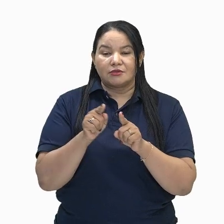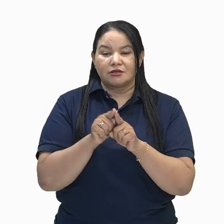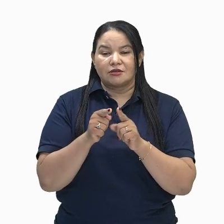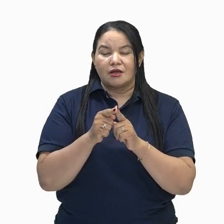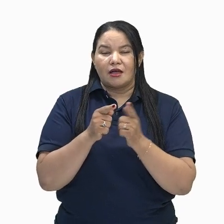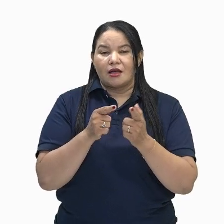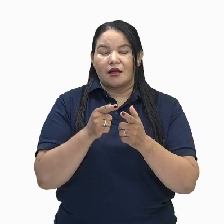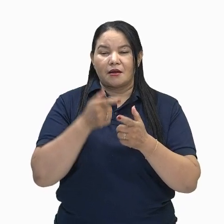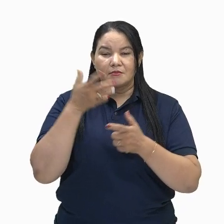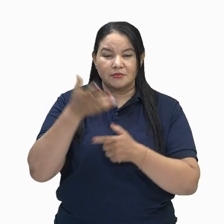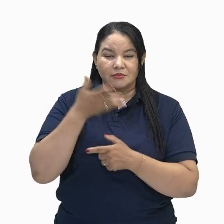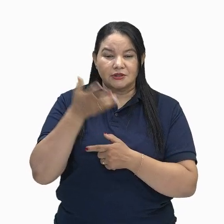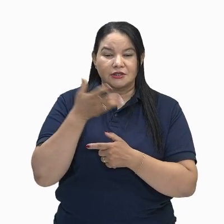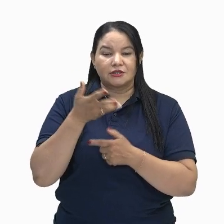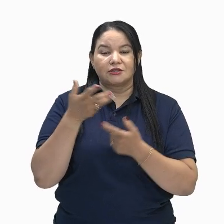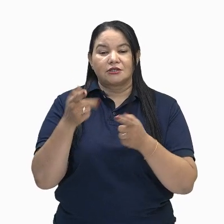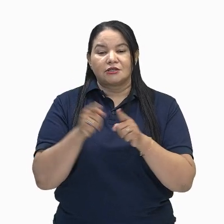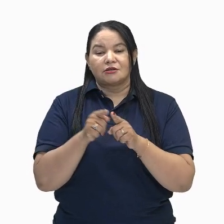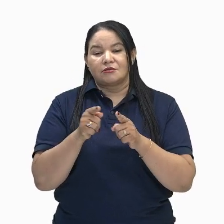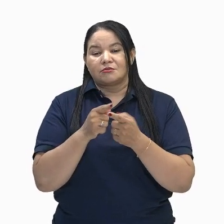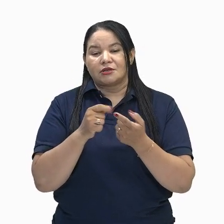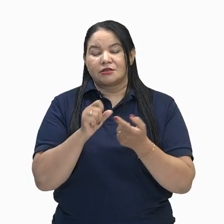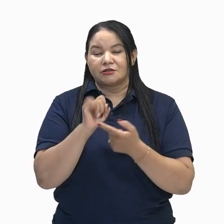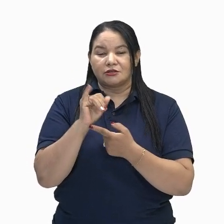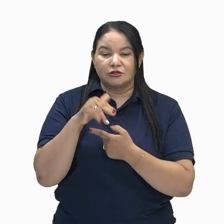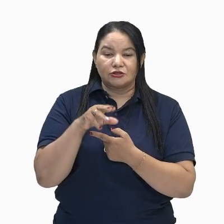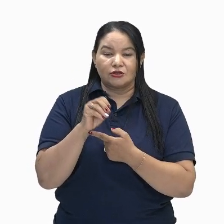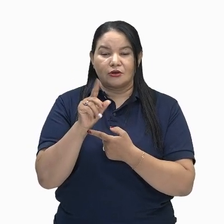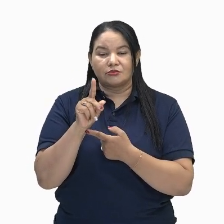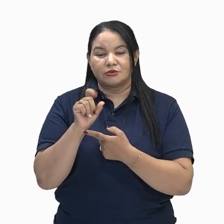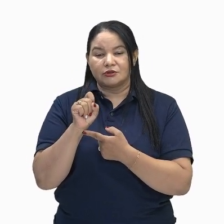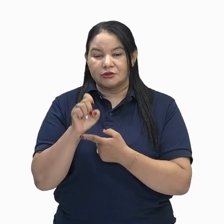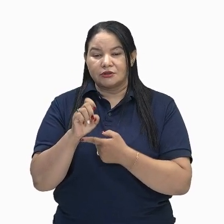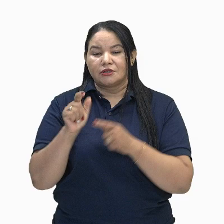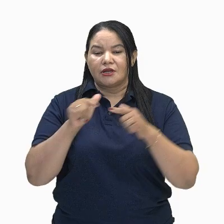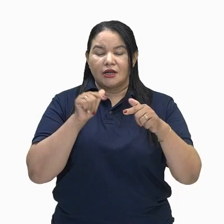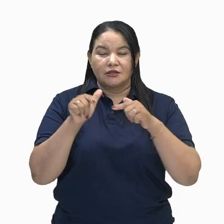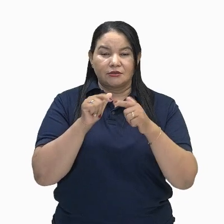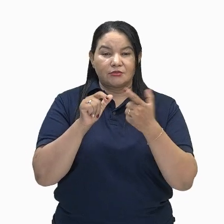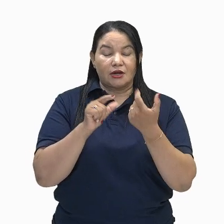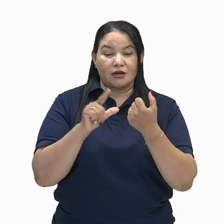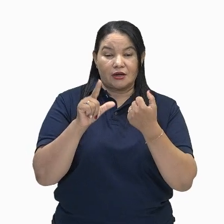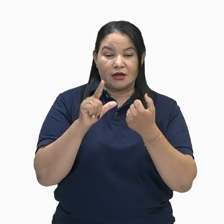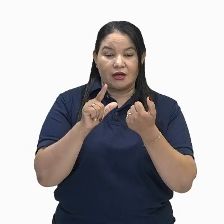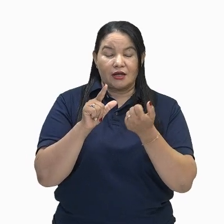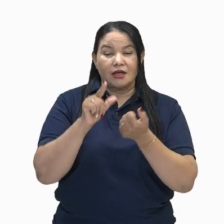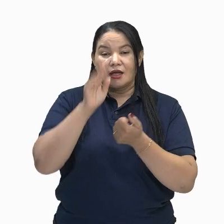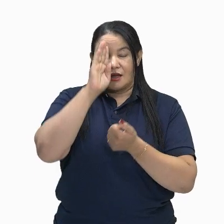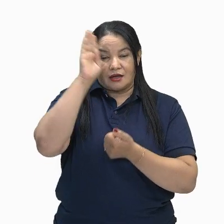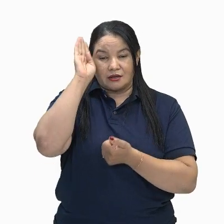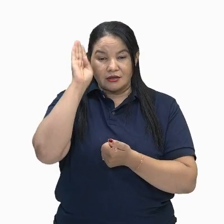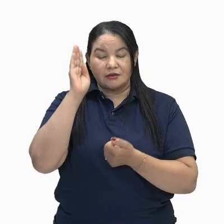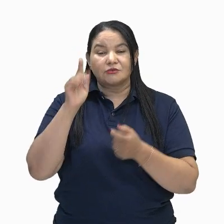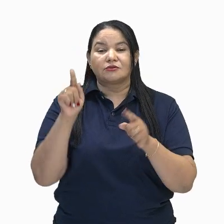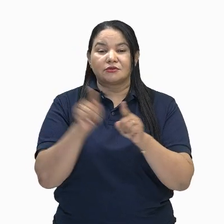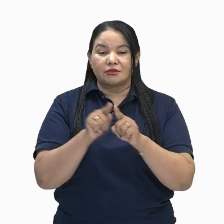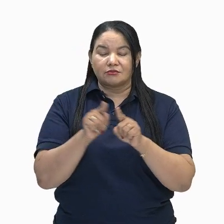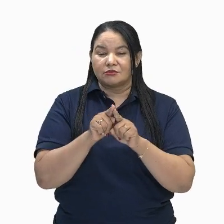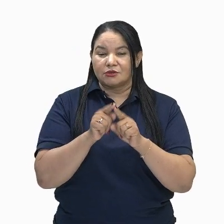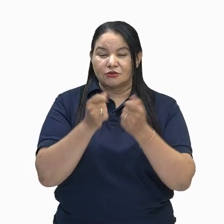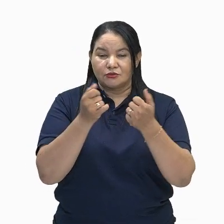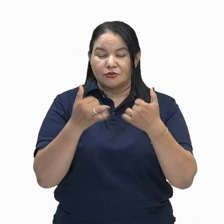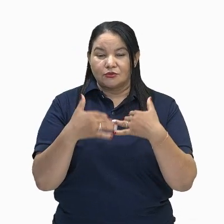as sinopses, trabalhos acadêmicos. Então, todos esses gêneros vão apenas expor